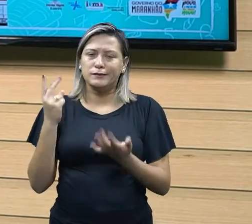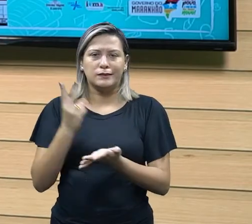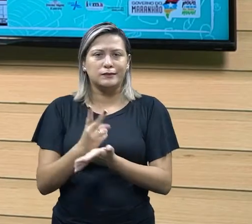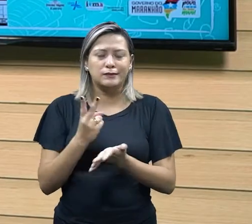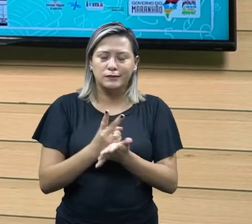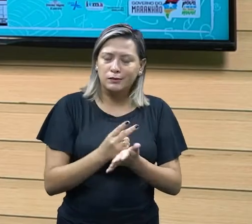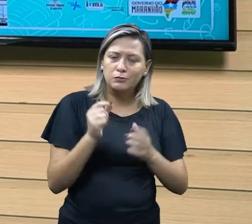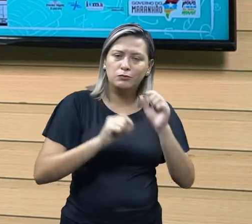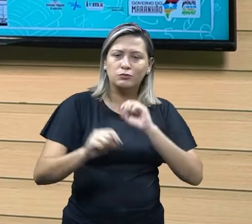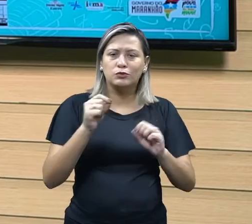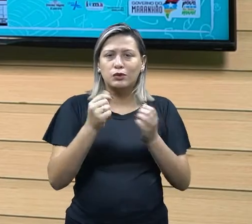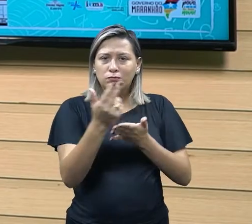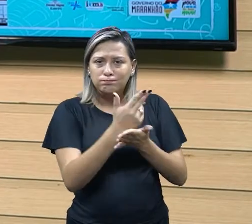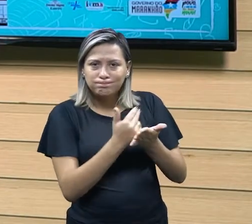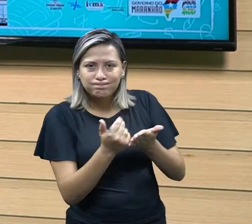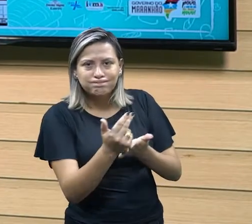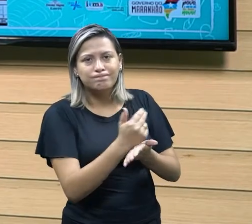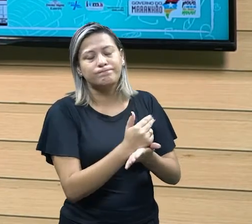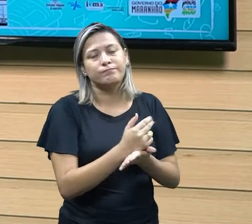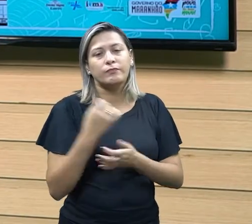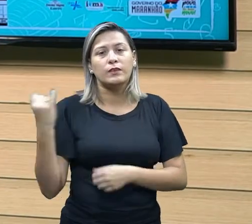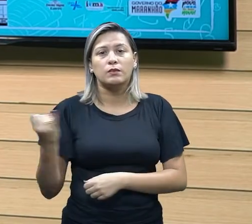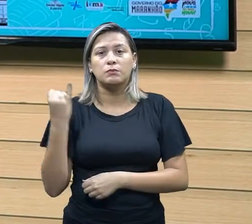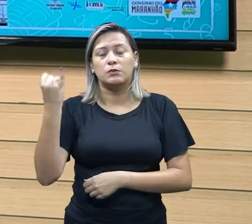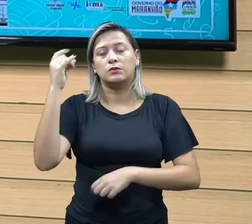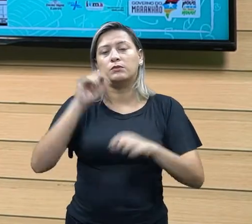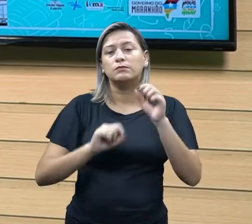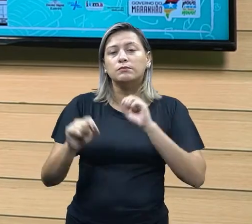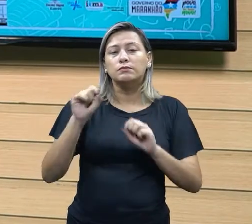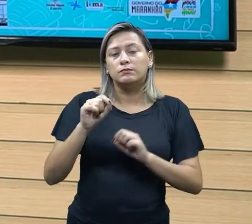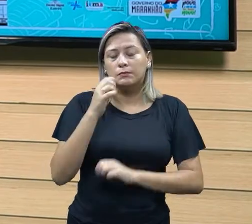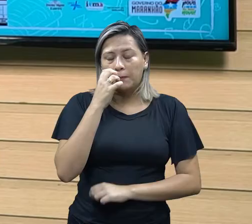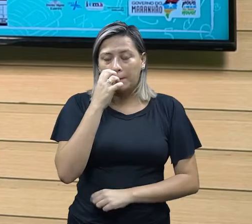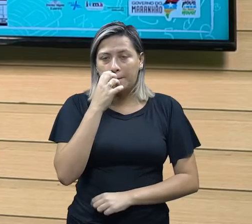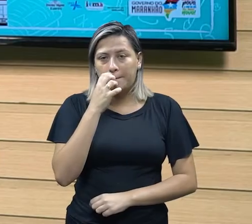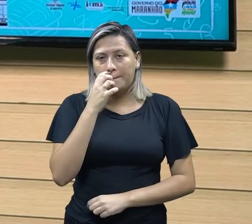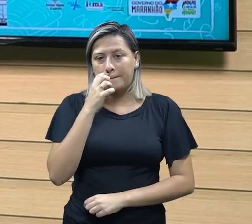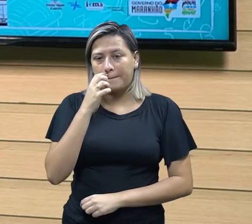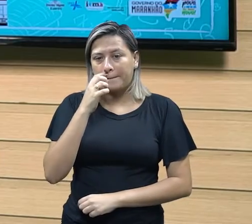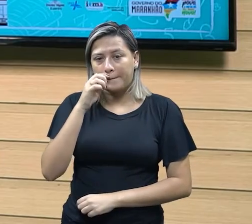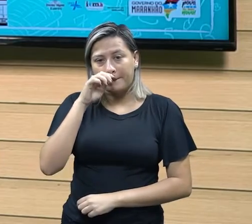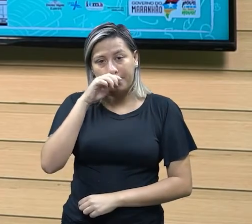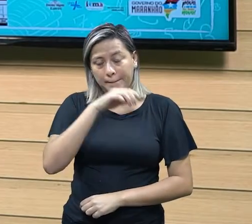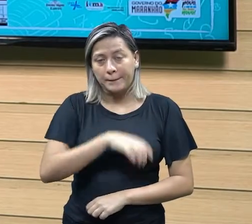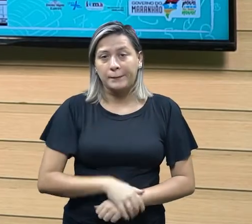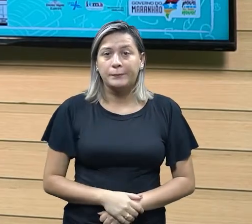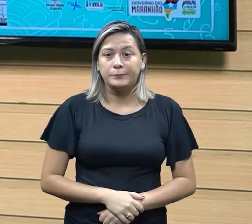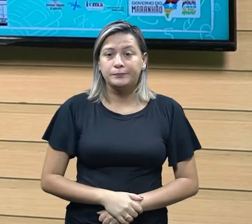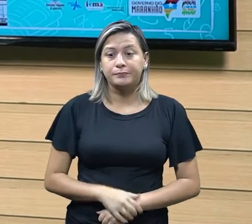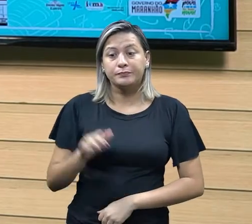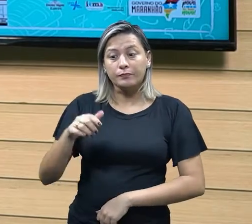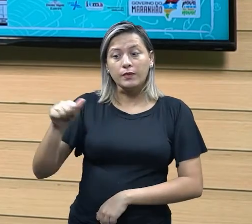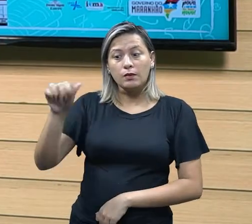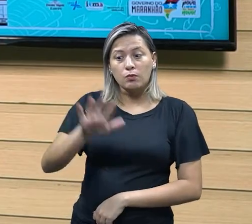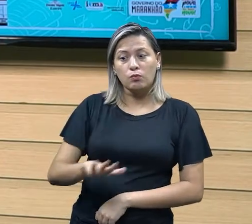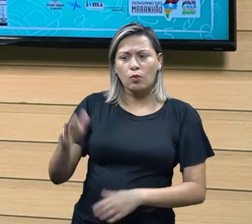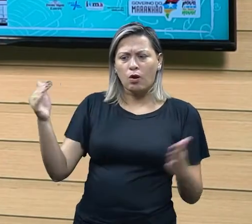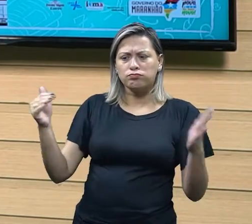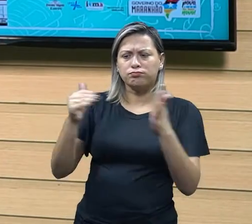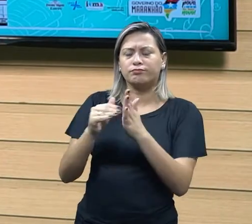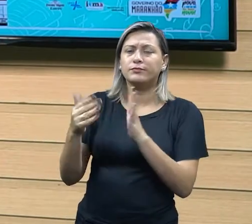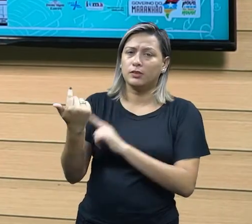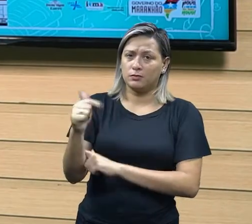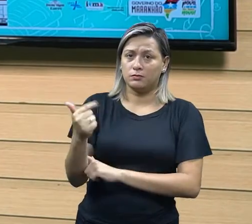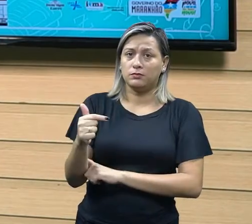desenhar. O importante é deixar o que? Como ele é um espaço infinito, um ambiente